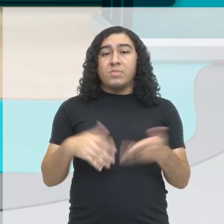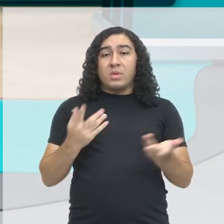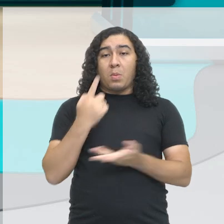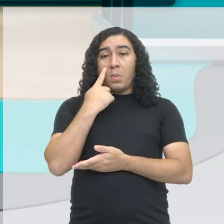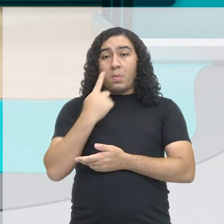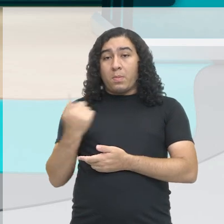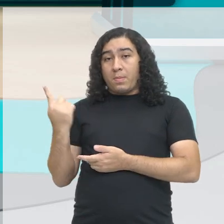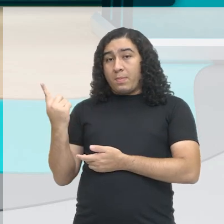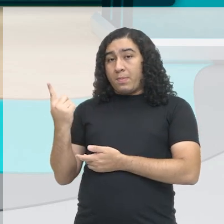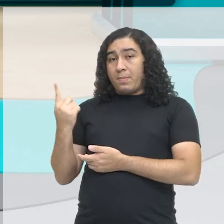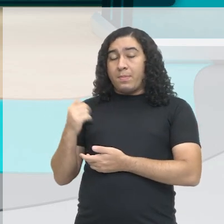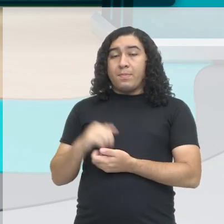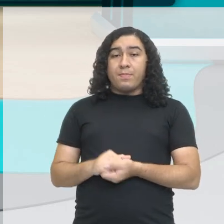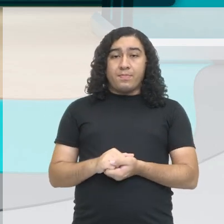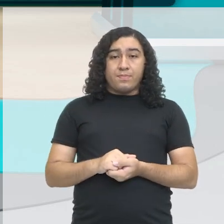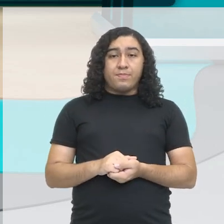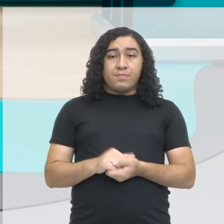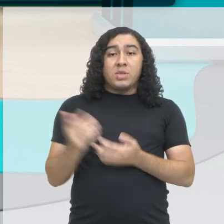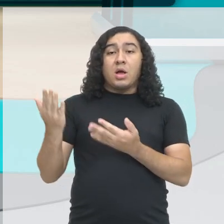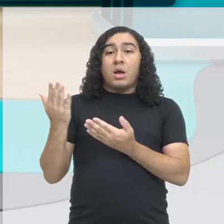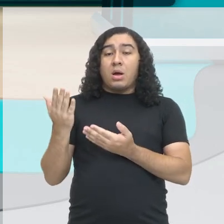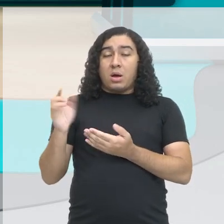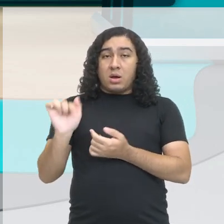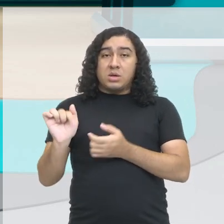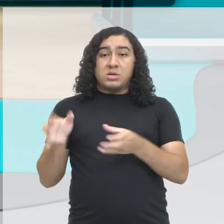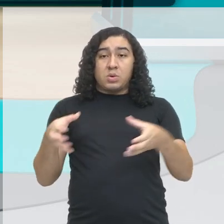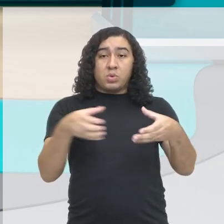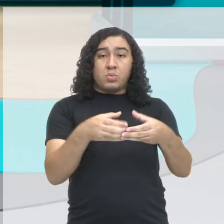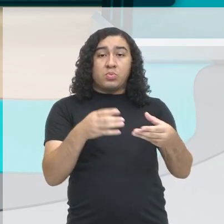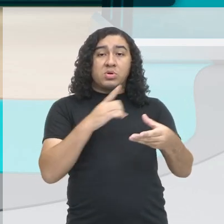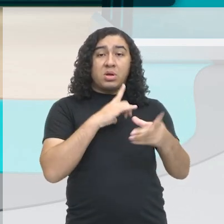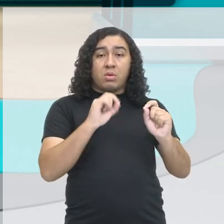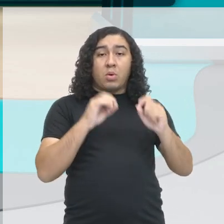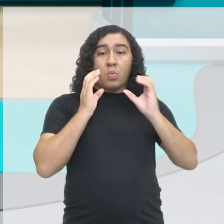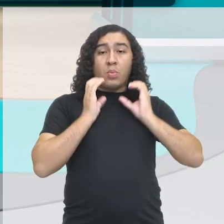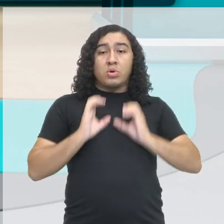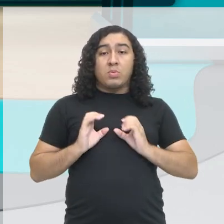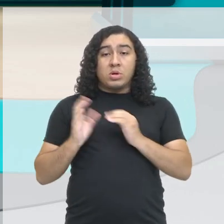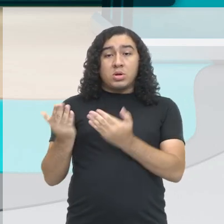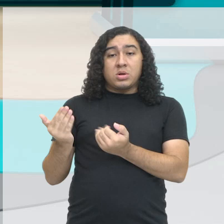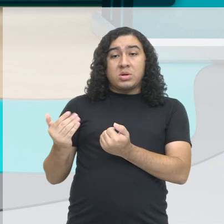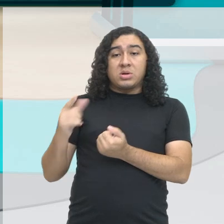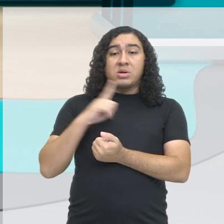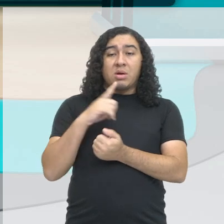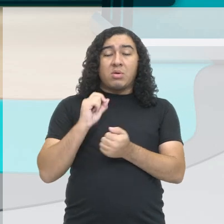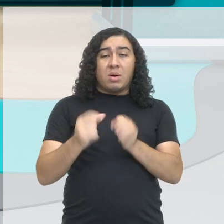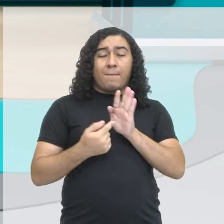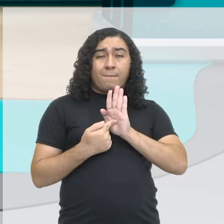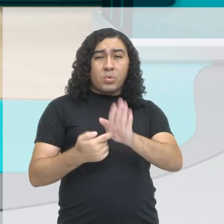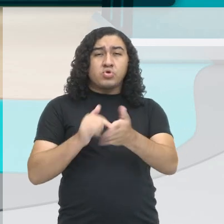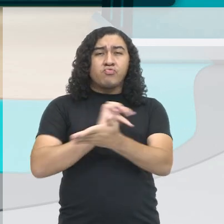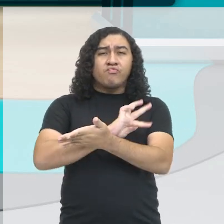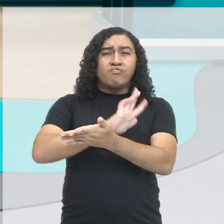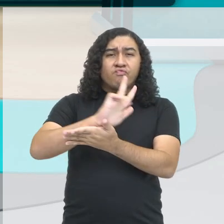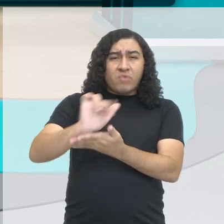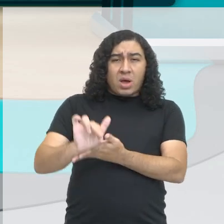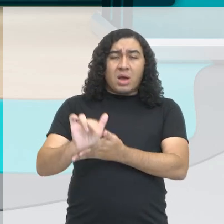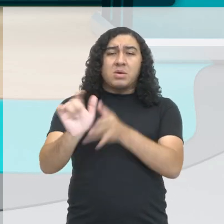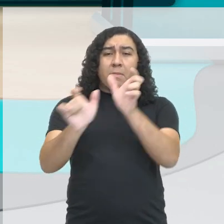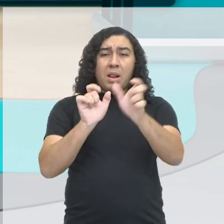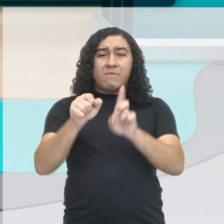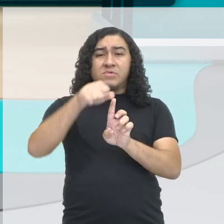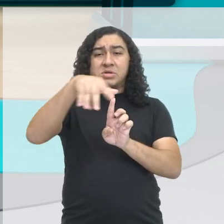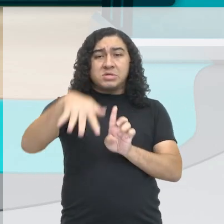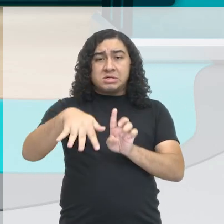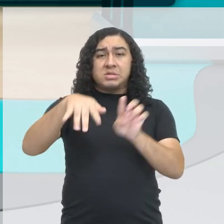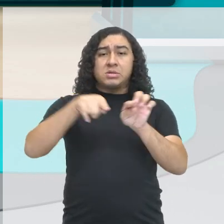Guarda deixou marcas no comportamento dos adolescentes, lançando moda e gírias.